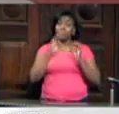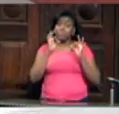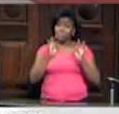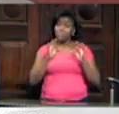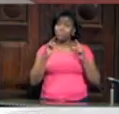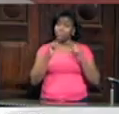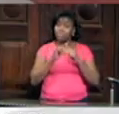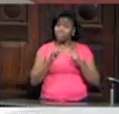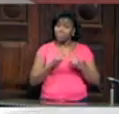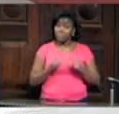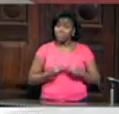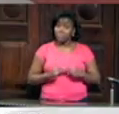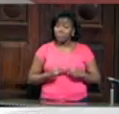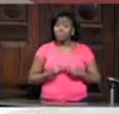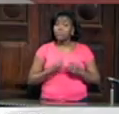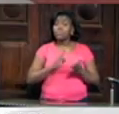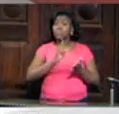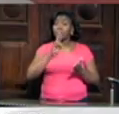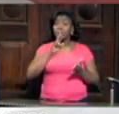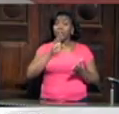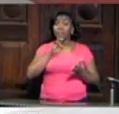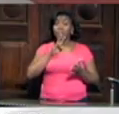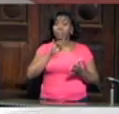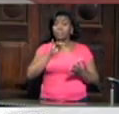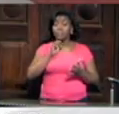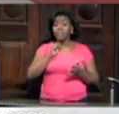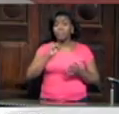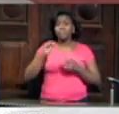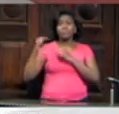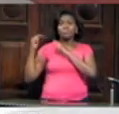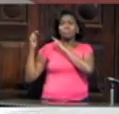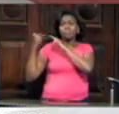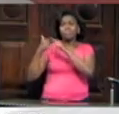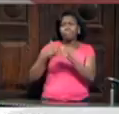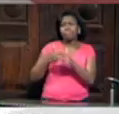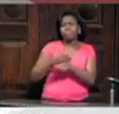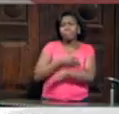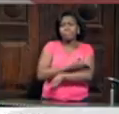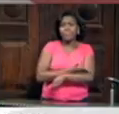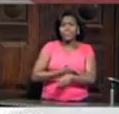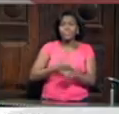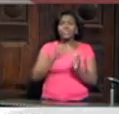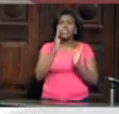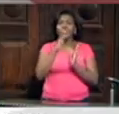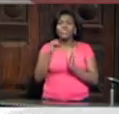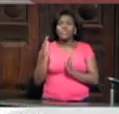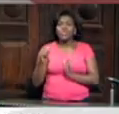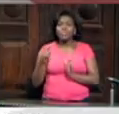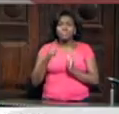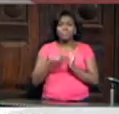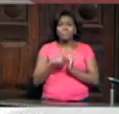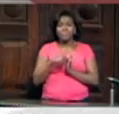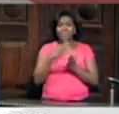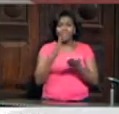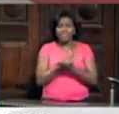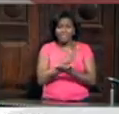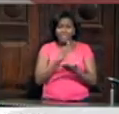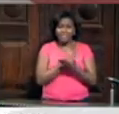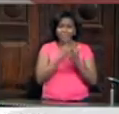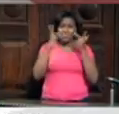impropriadamente chamadas de revista, mas é uma tradição de chamarmos as edições